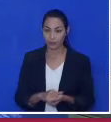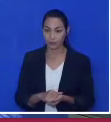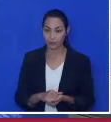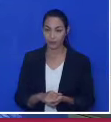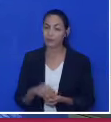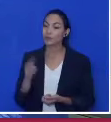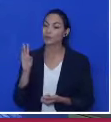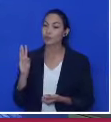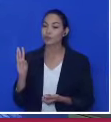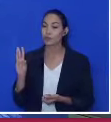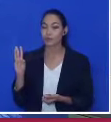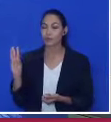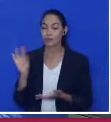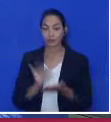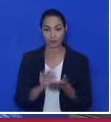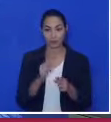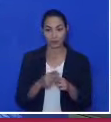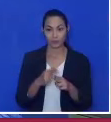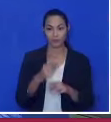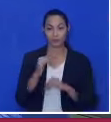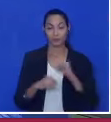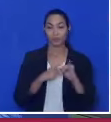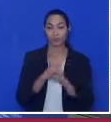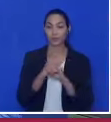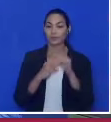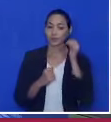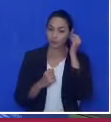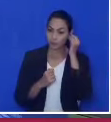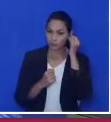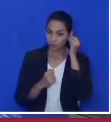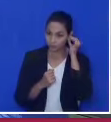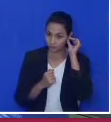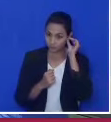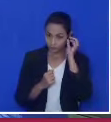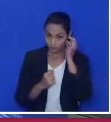acumulado. Basta acessar loterias.caixa.gov.br.